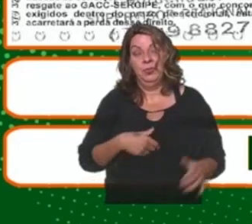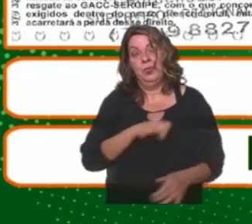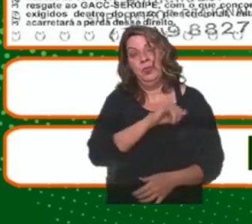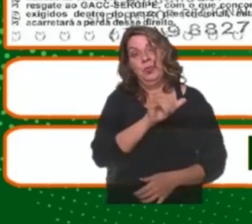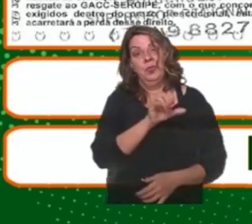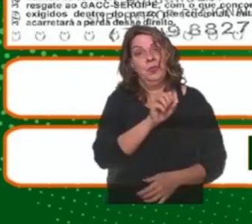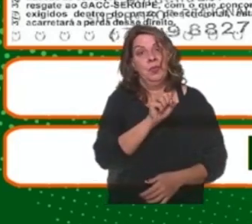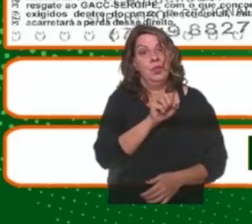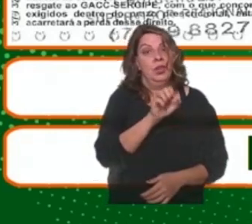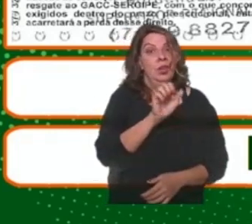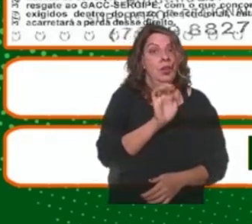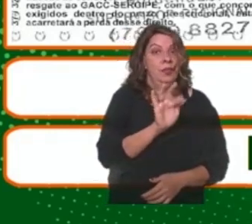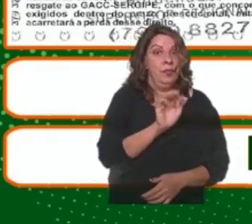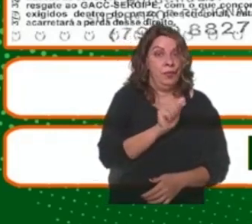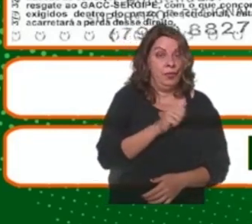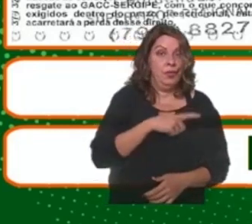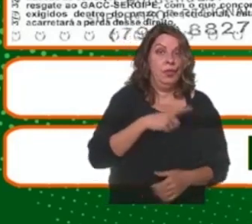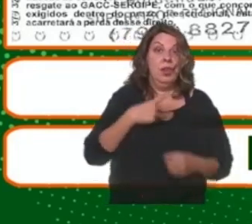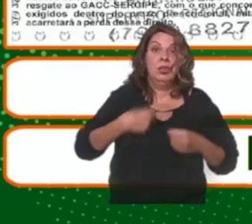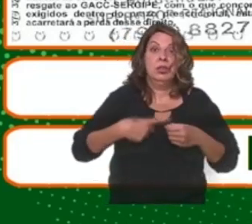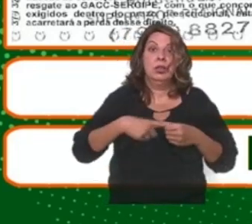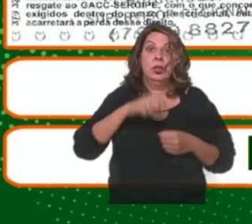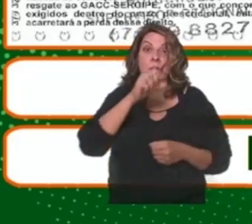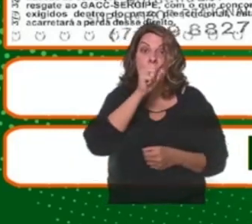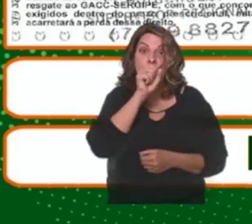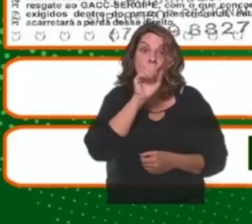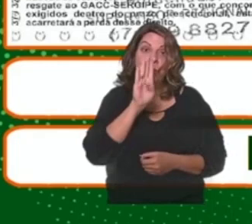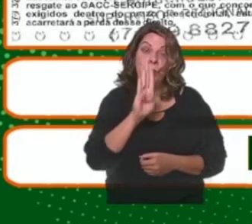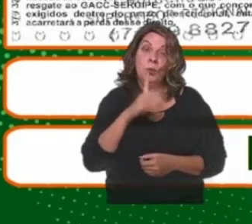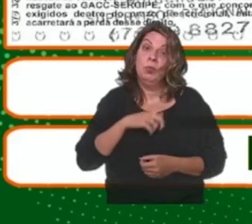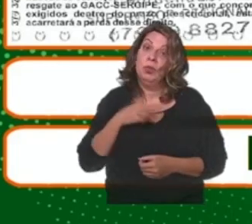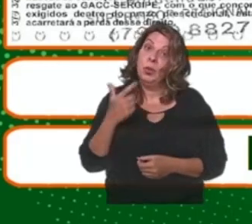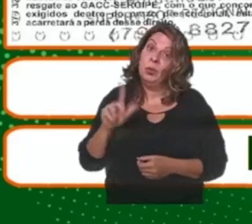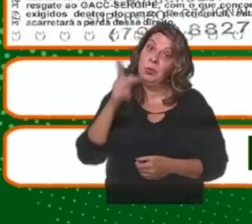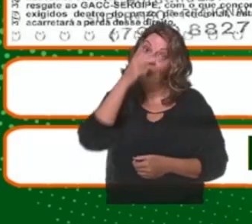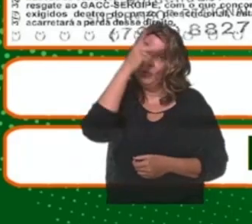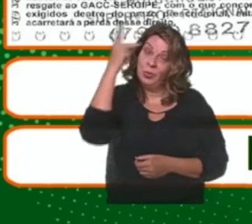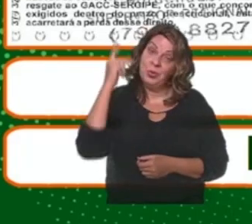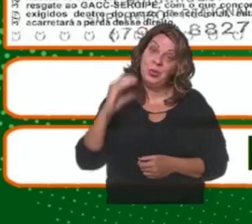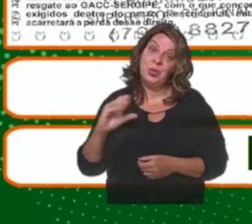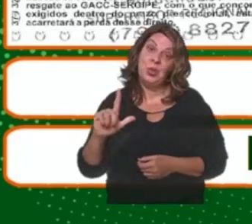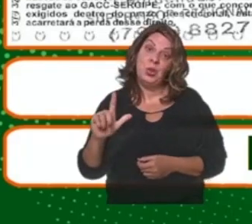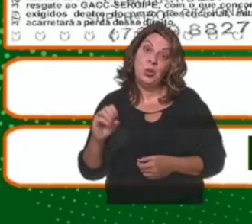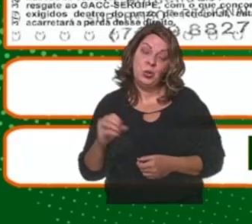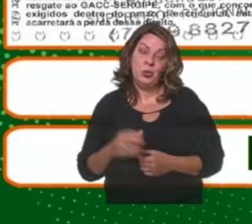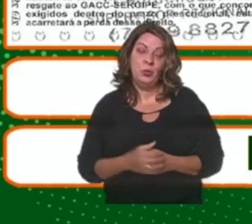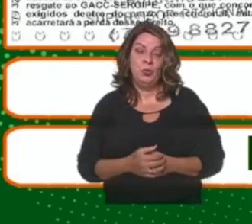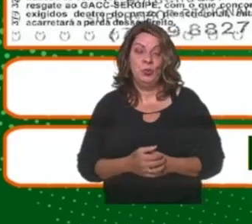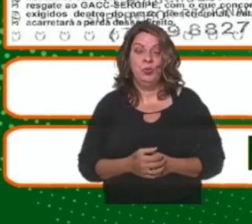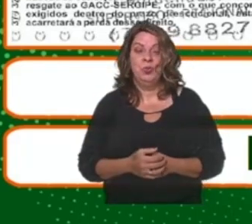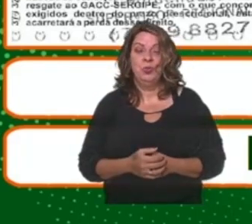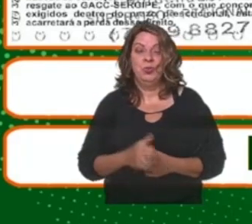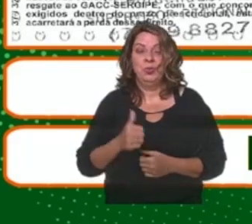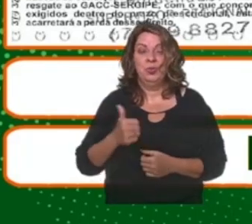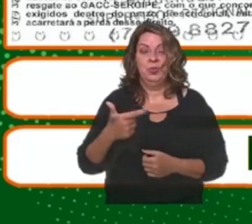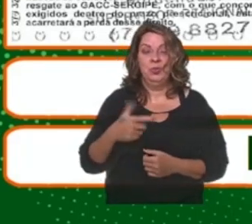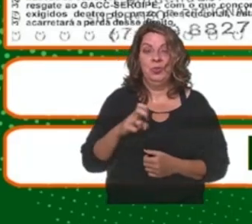Josefa Leonor, de Boquim. Olha aí, mais um do Crow, Claudson Fantin, pé quente da Regional Itaporanga. Aqui também